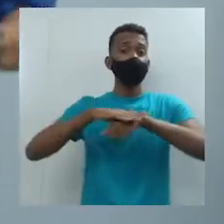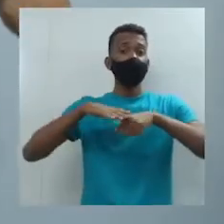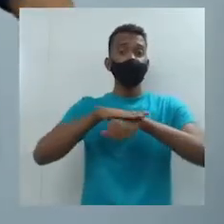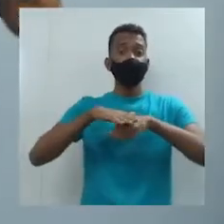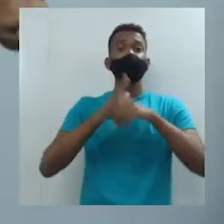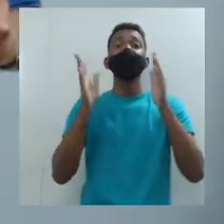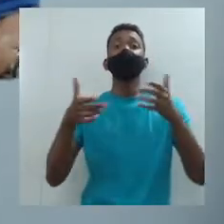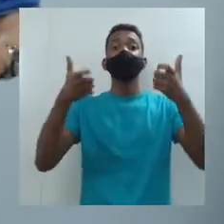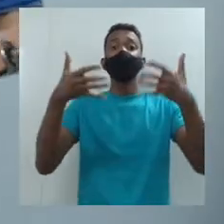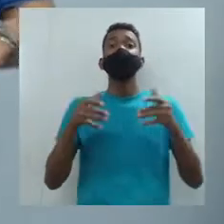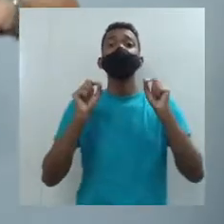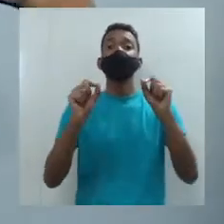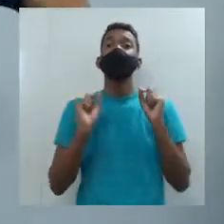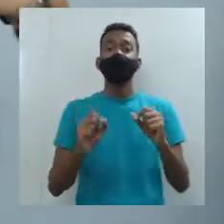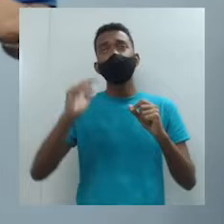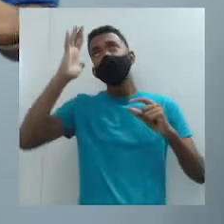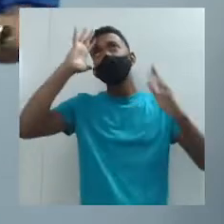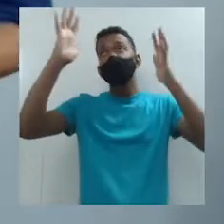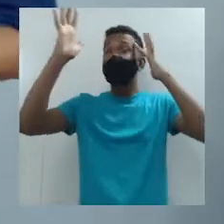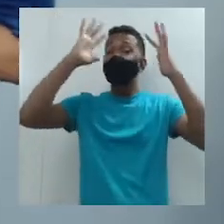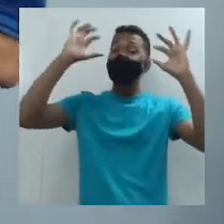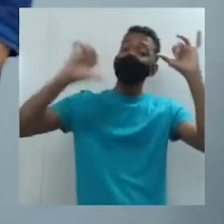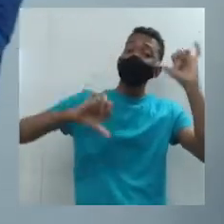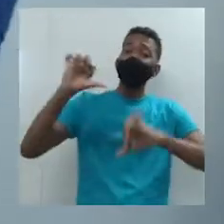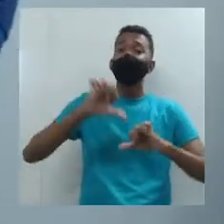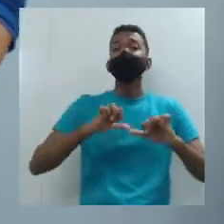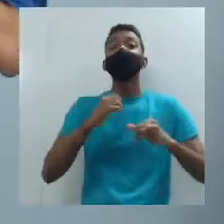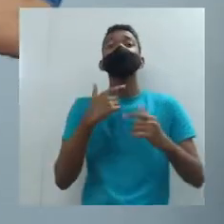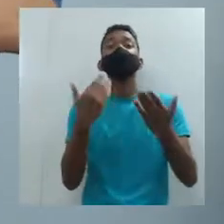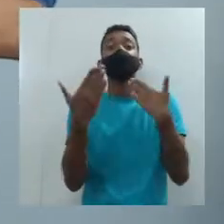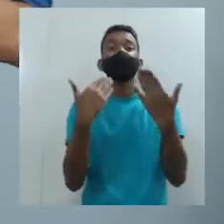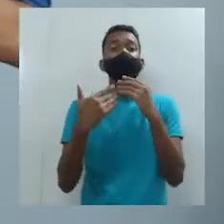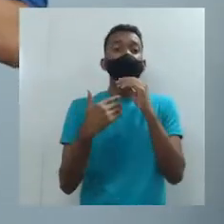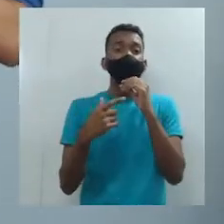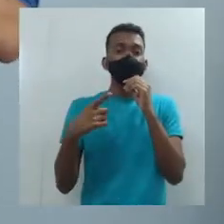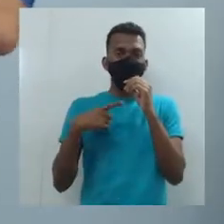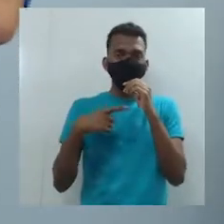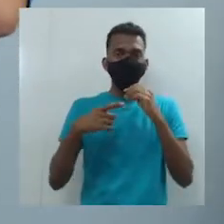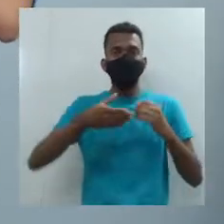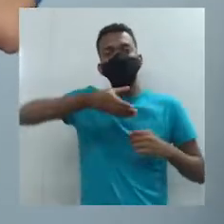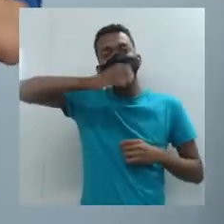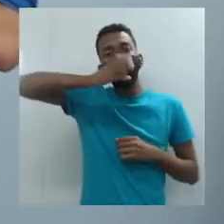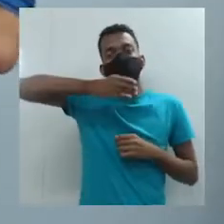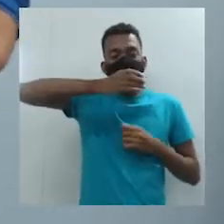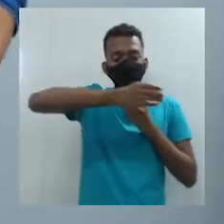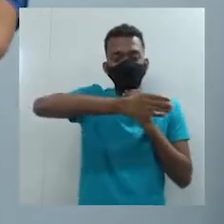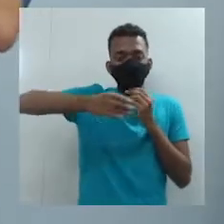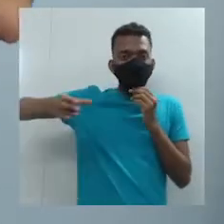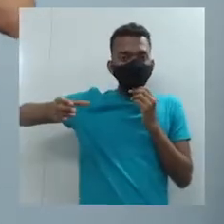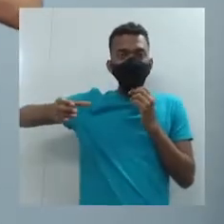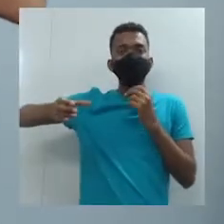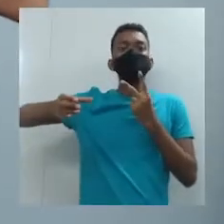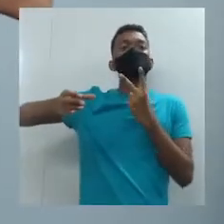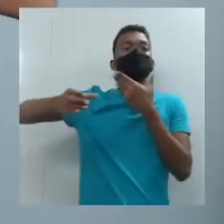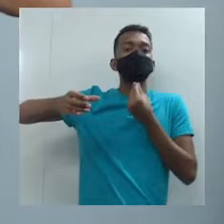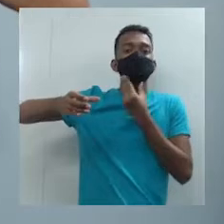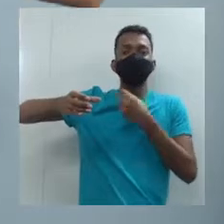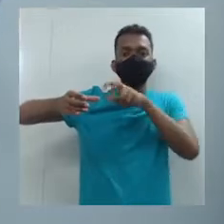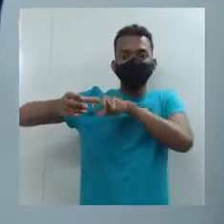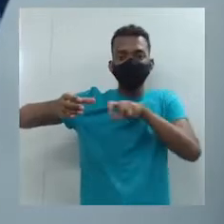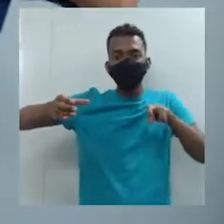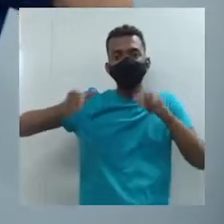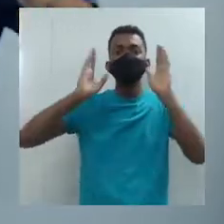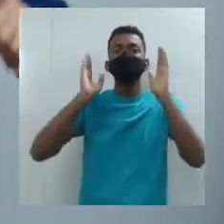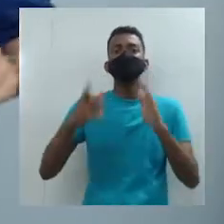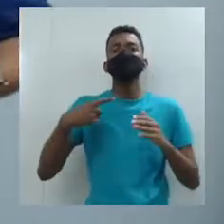quê? Sonhos frustrados, conversa. Até a própria palavra copos de chope, homem sentado, não é isso?